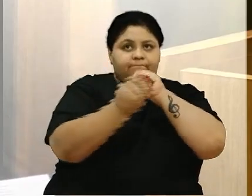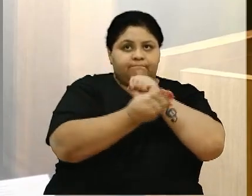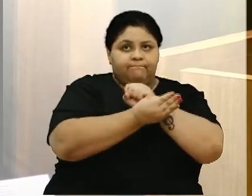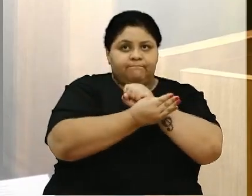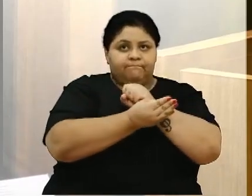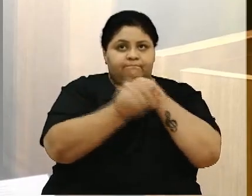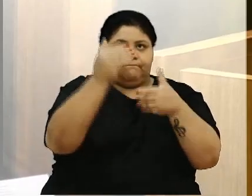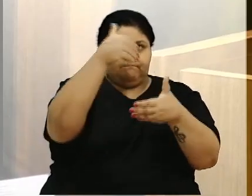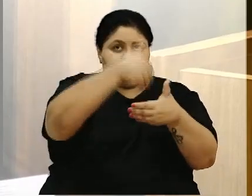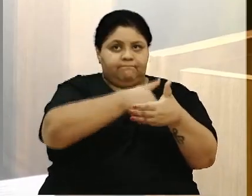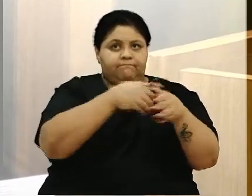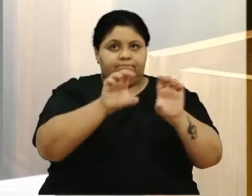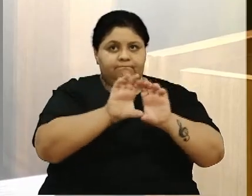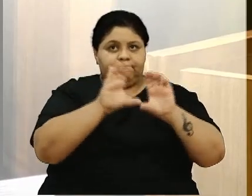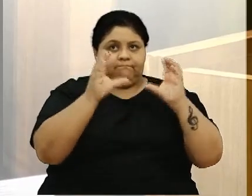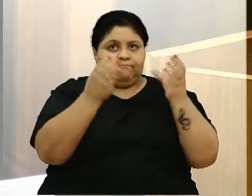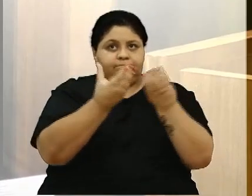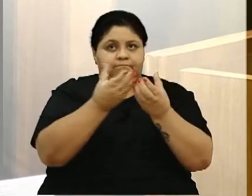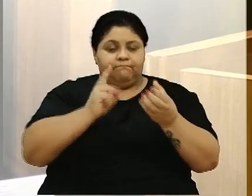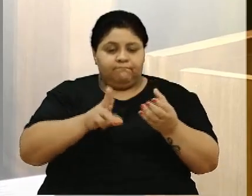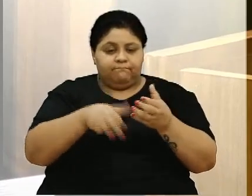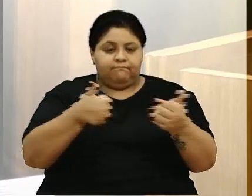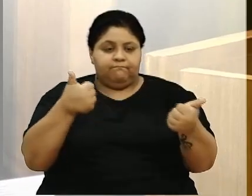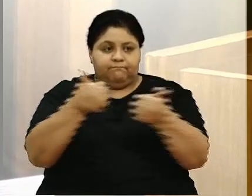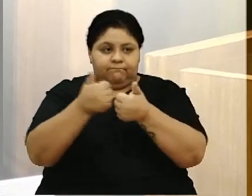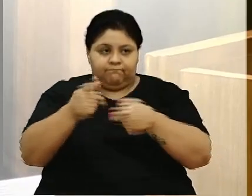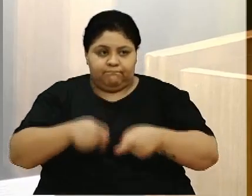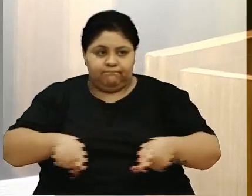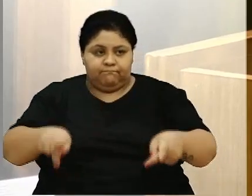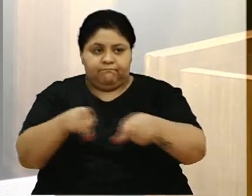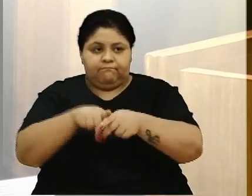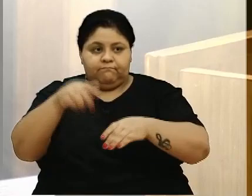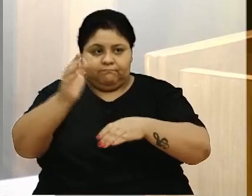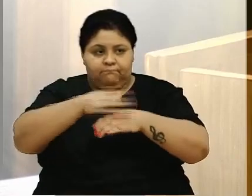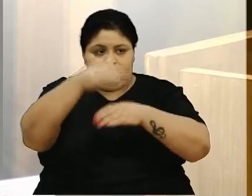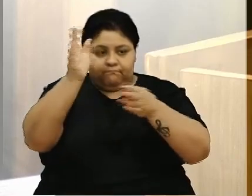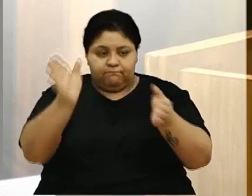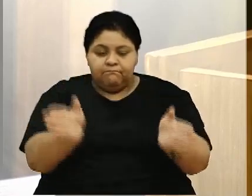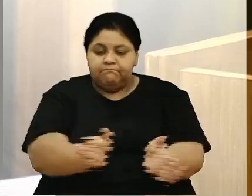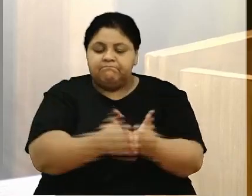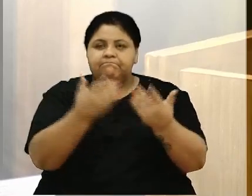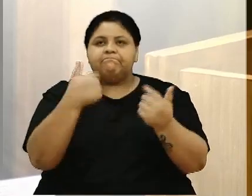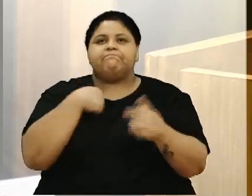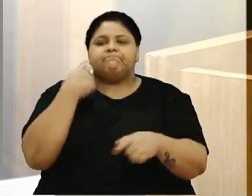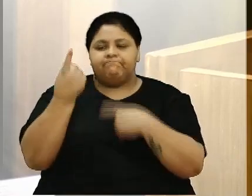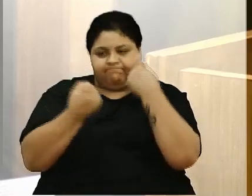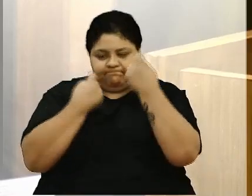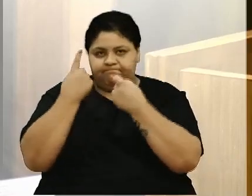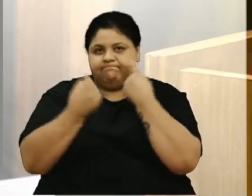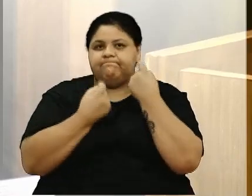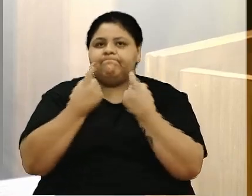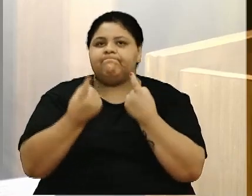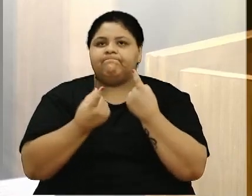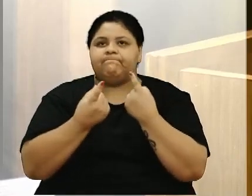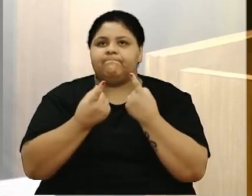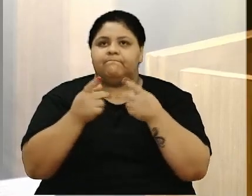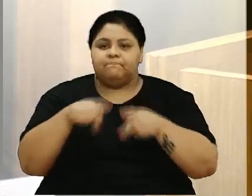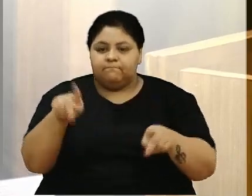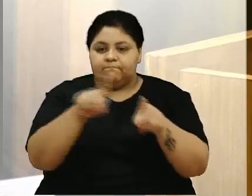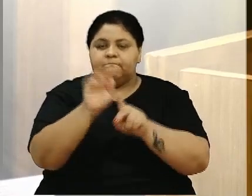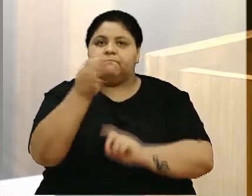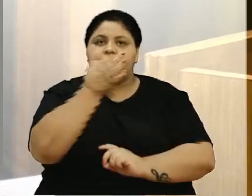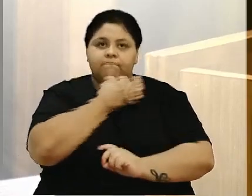comunidades, eu estou sempre junto com esse povo mais carente e estou muito preocupado aí com esse povo de Caxias do